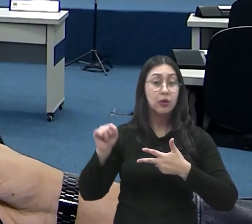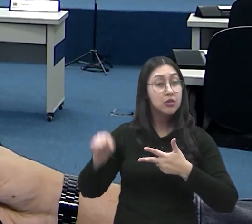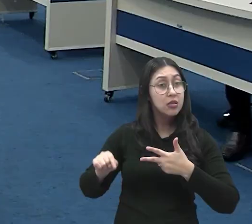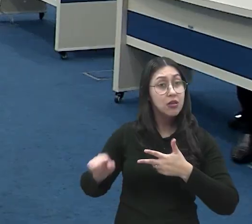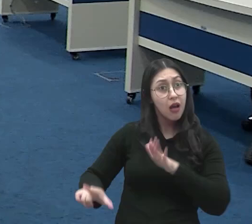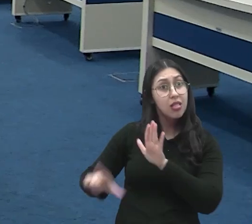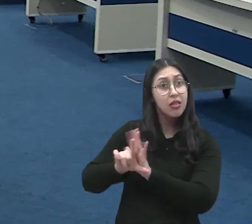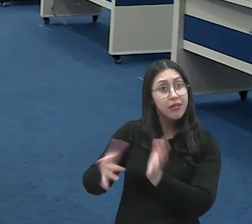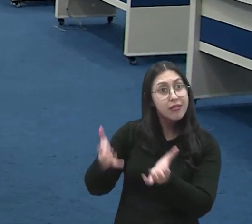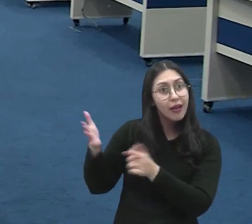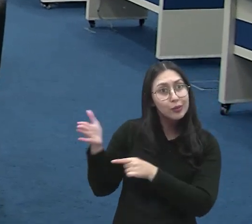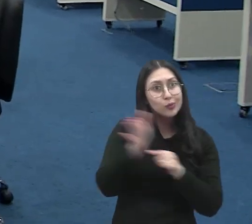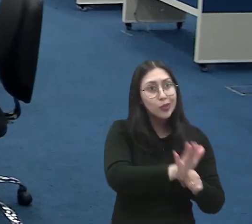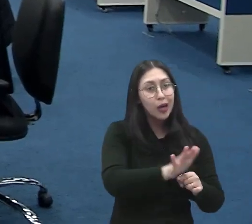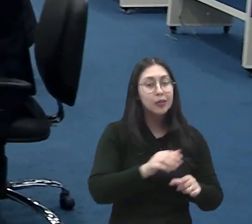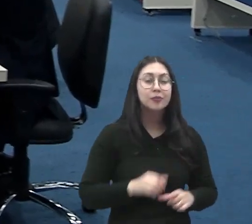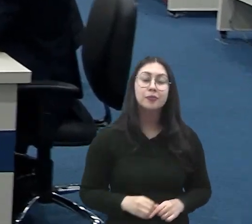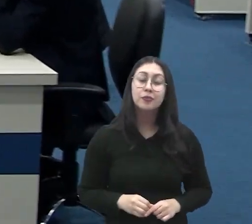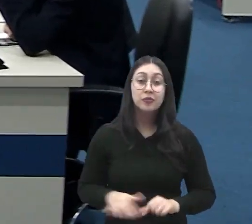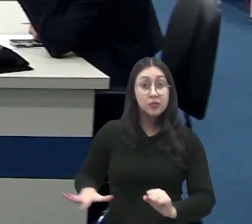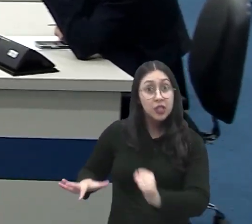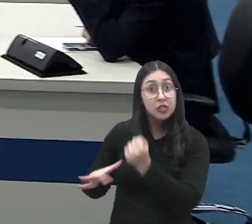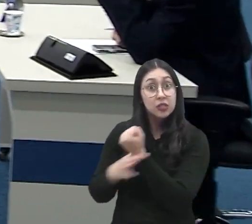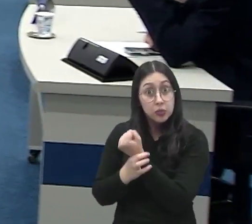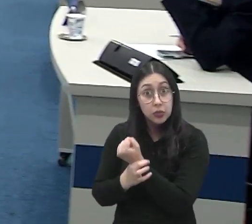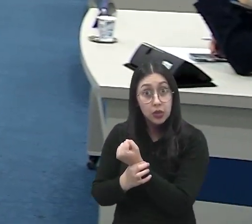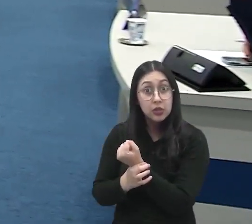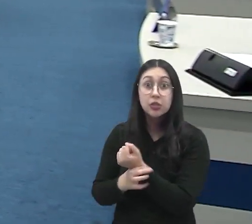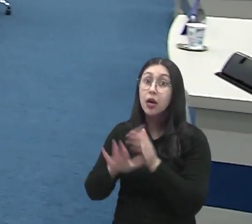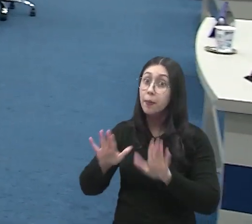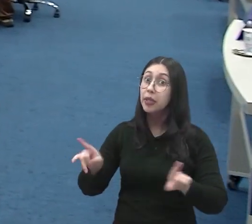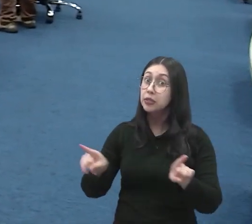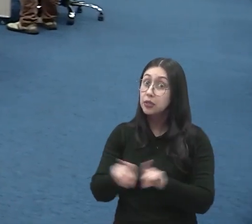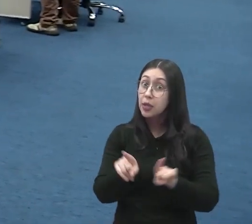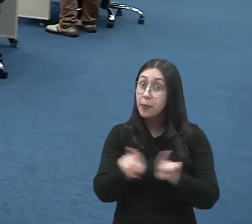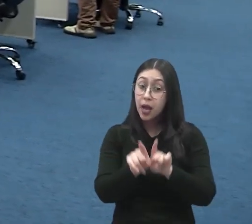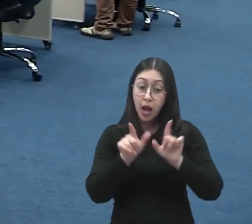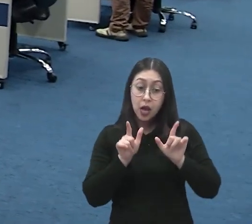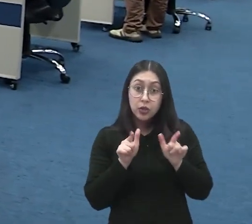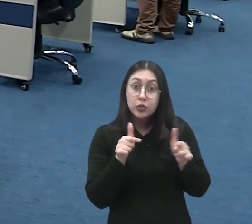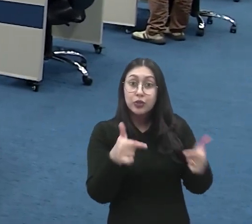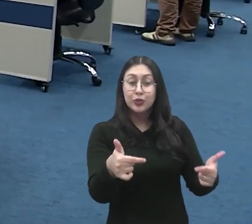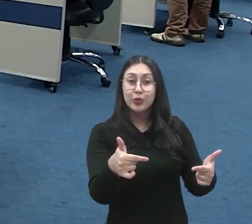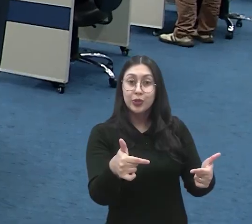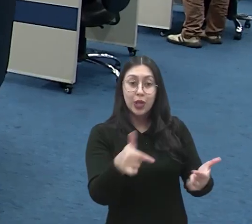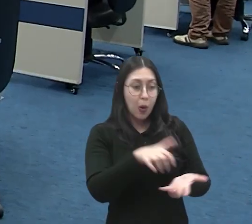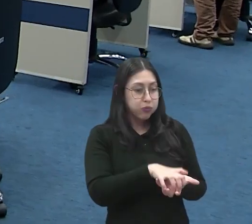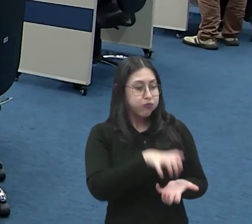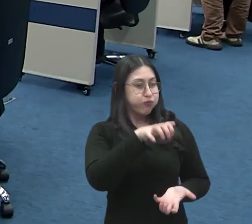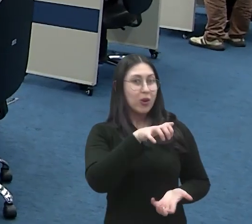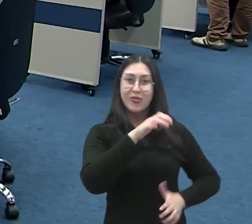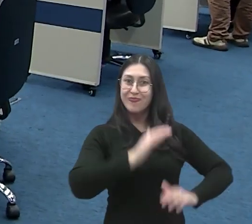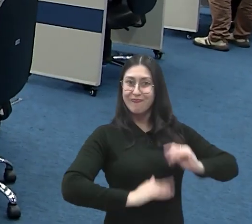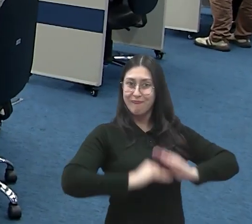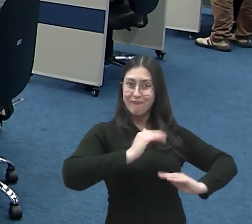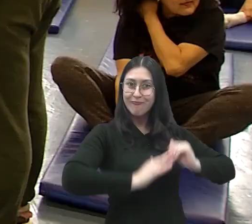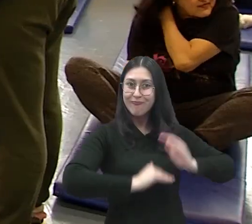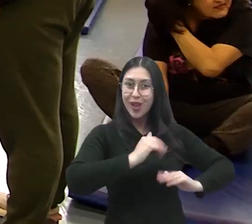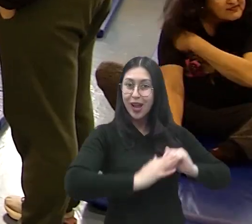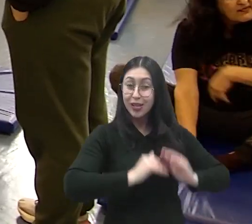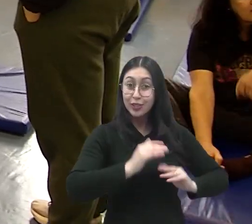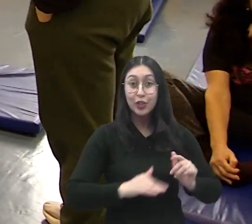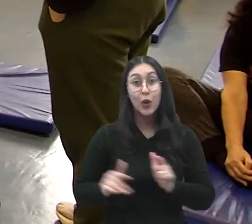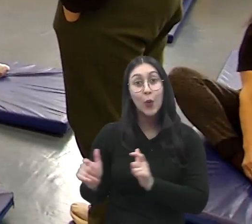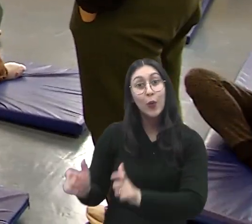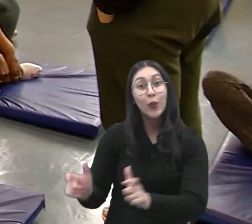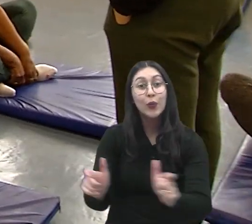tudo isso. Além da segurança, o Legislativo defende ações para o envelhecimento ativo.